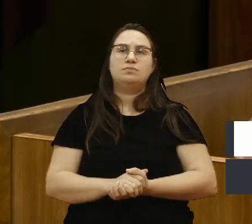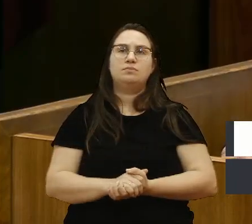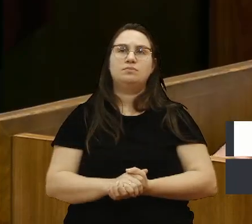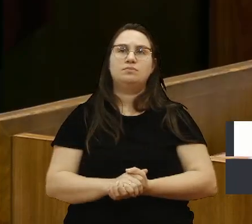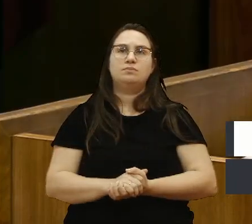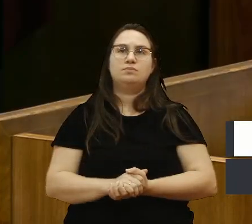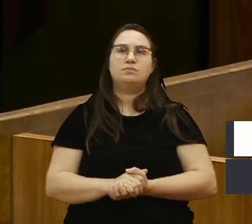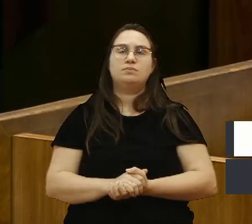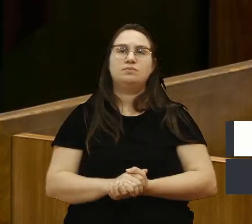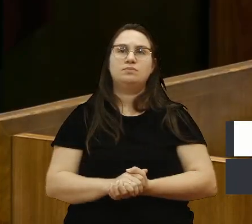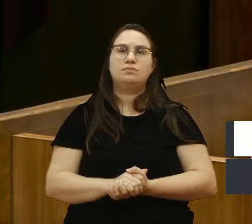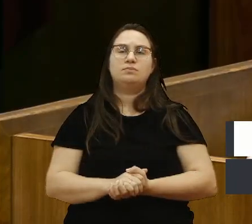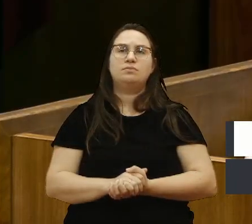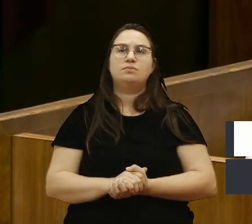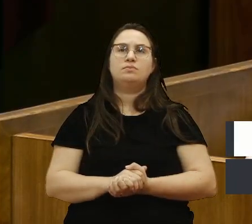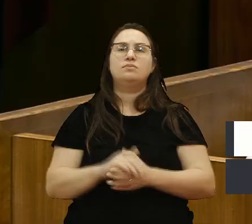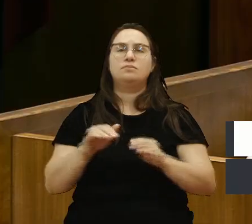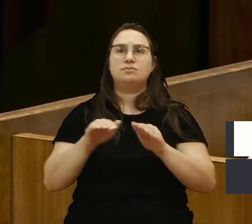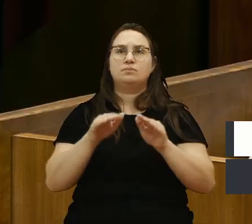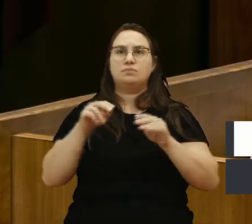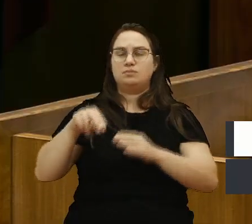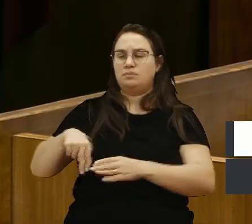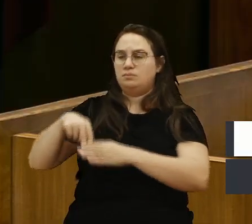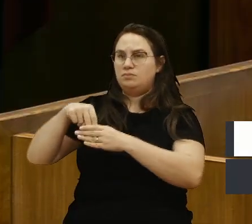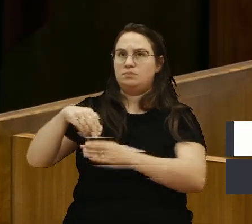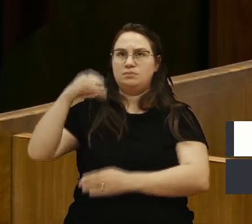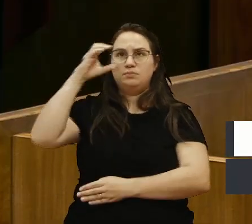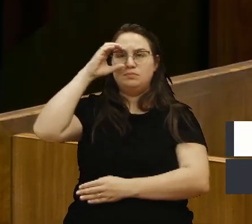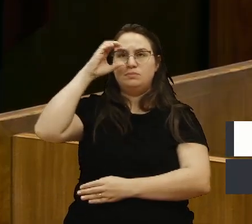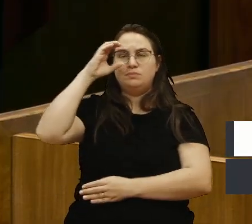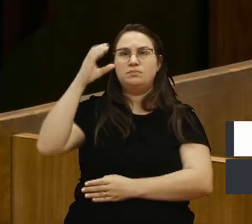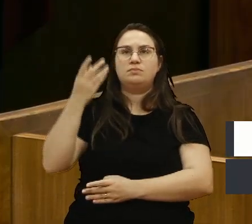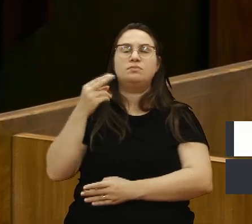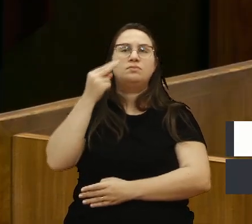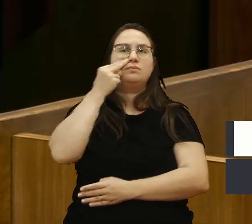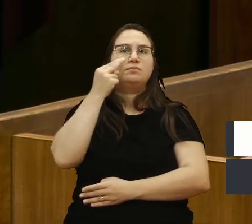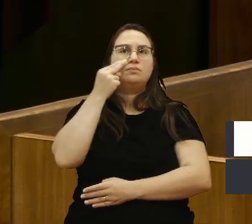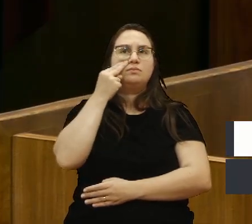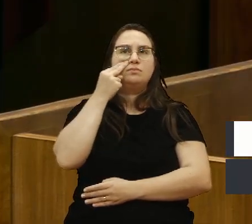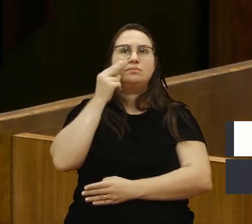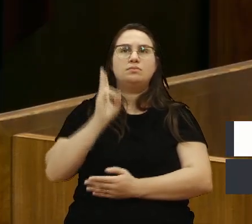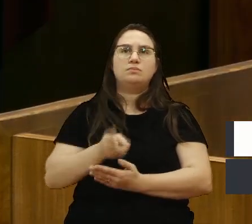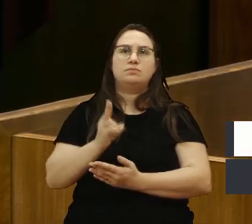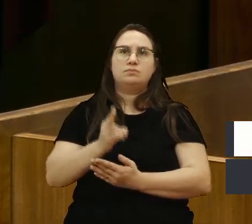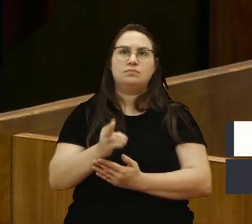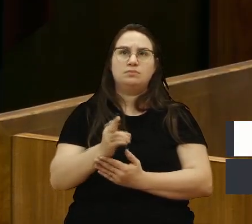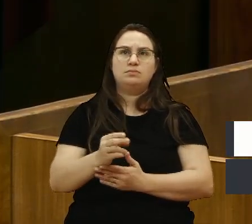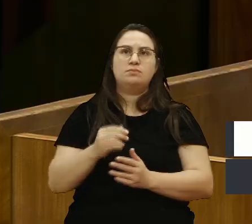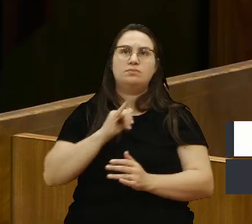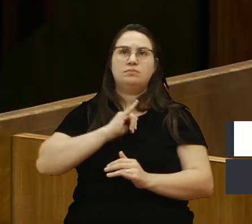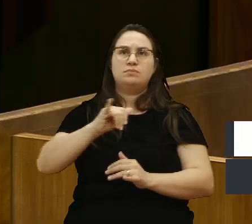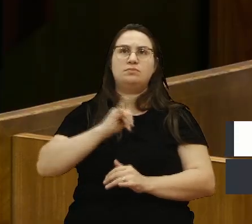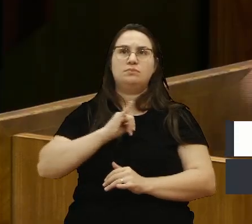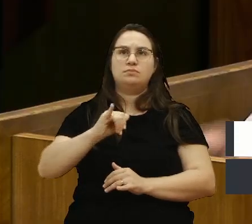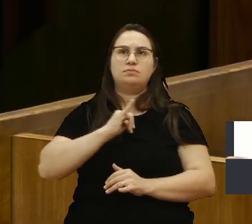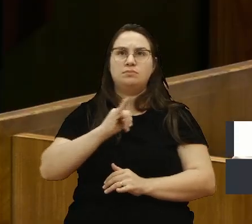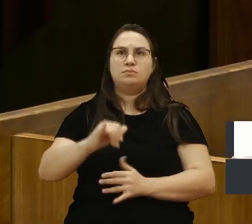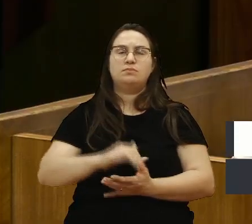Com a anuência da líder da bancada, a vereadora Daiane Mello, o vereador Sandro Fantinel continua em declaração de líder.